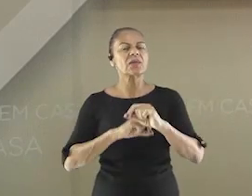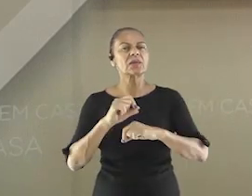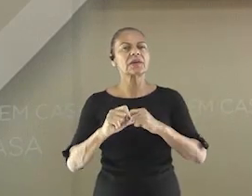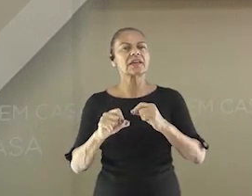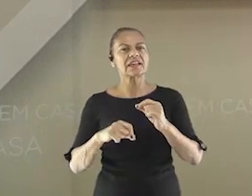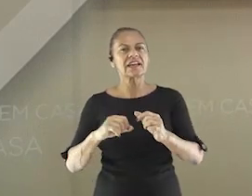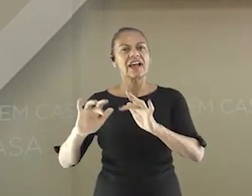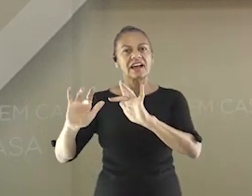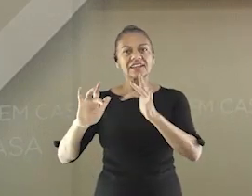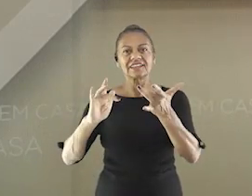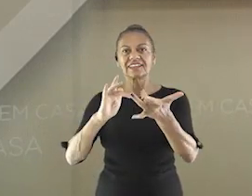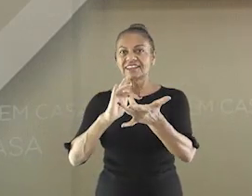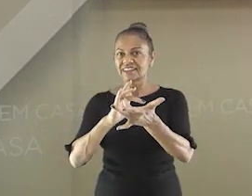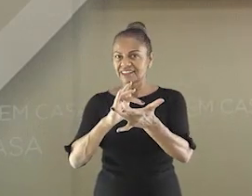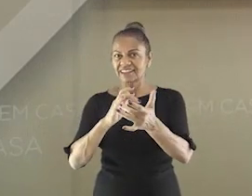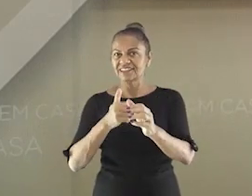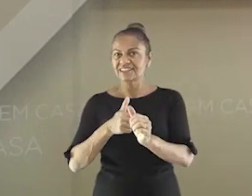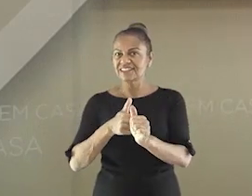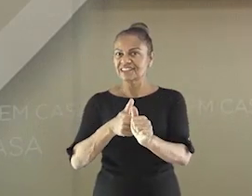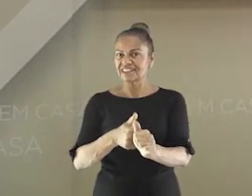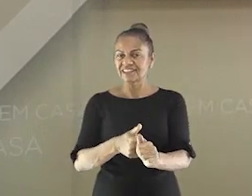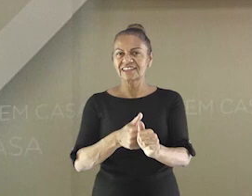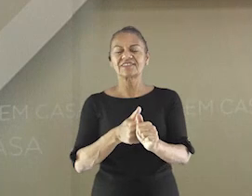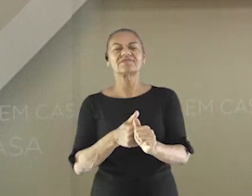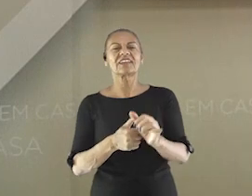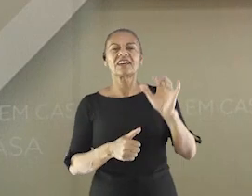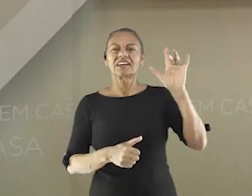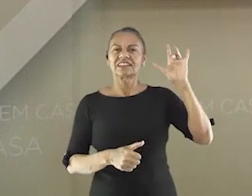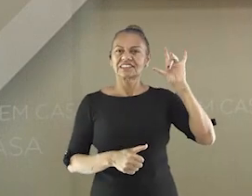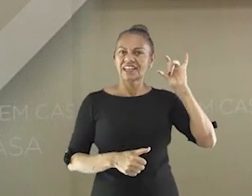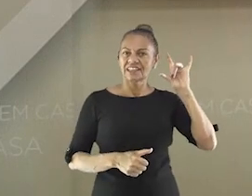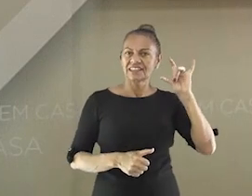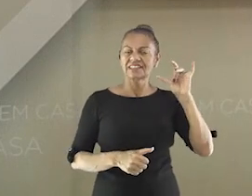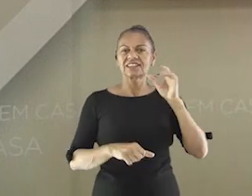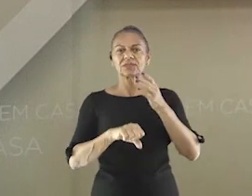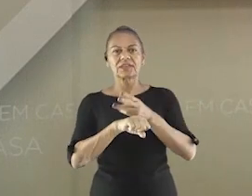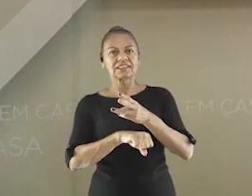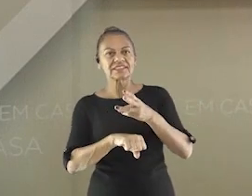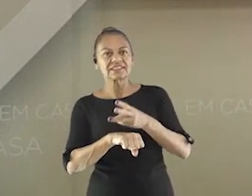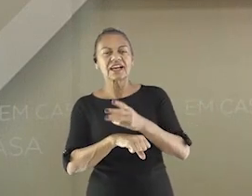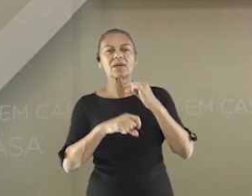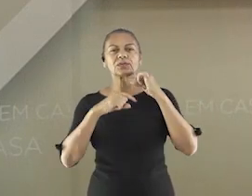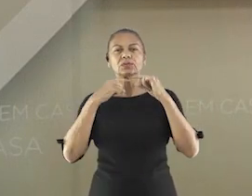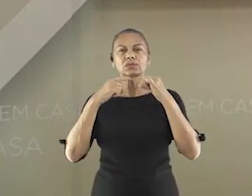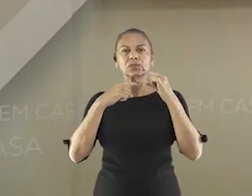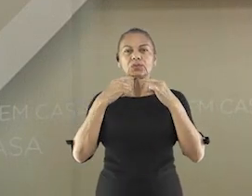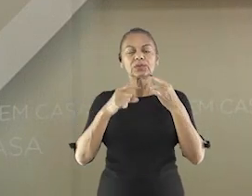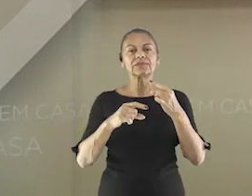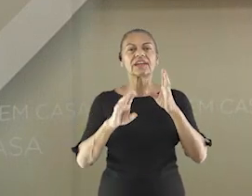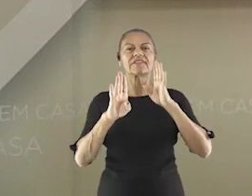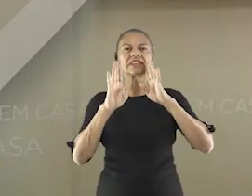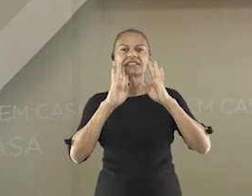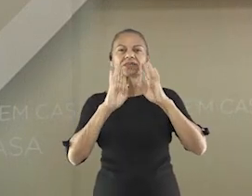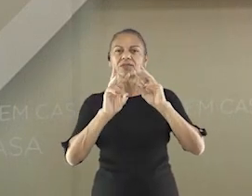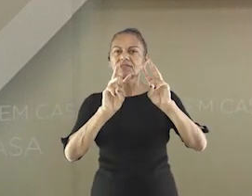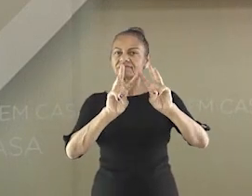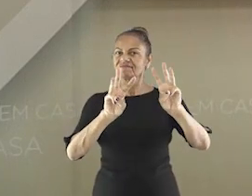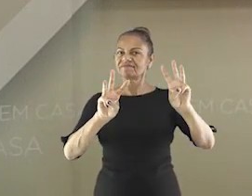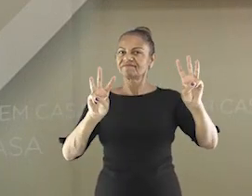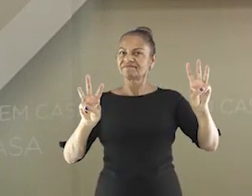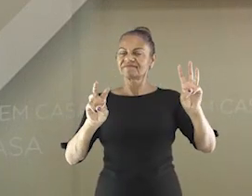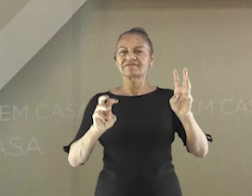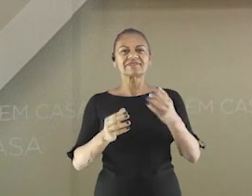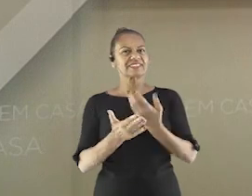o Dever em Casa na TV nas redes sociais? Sigam nosso Instagram, enviem dúvidas e atividades para o WhatsApp. Acompanhem nosso